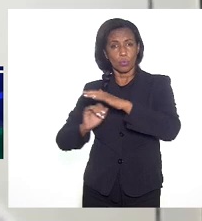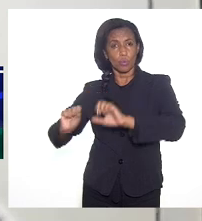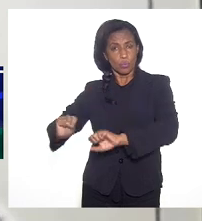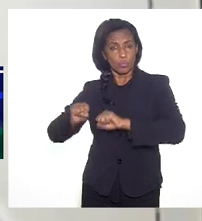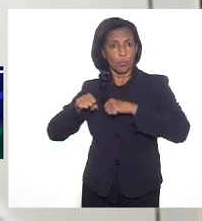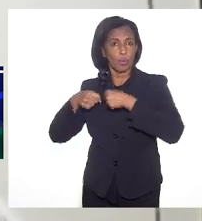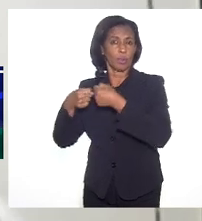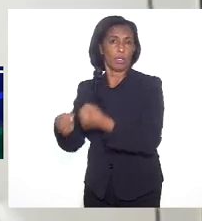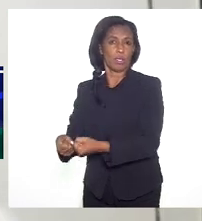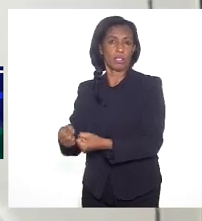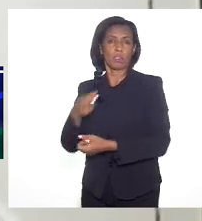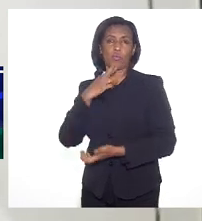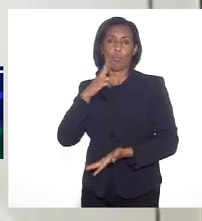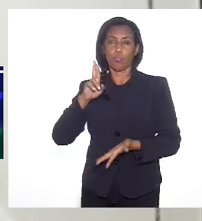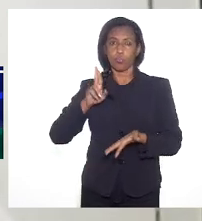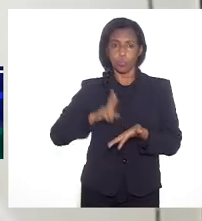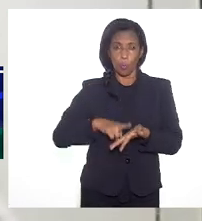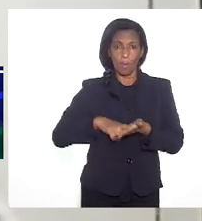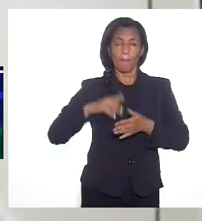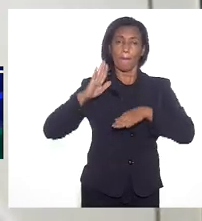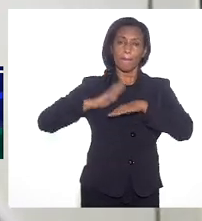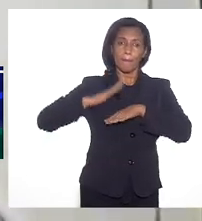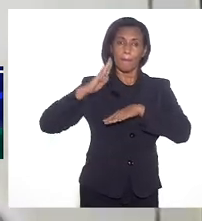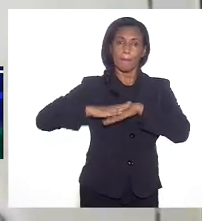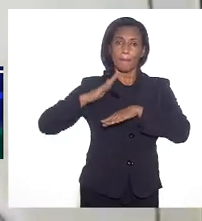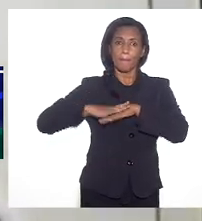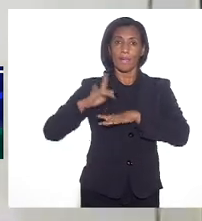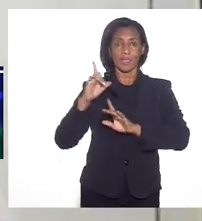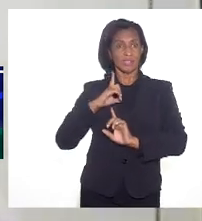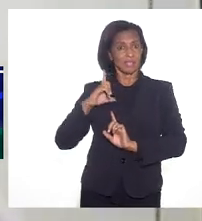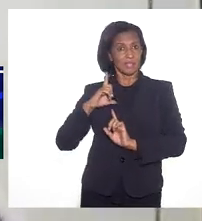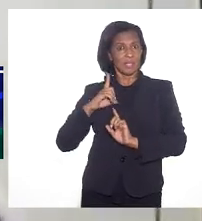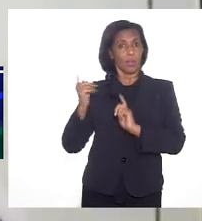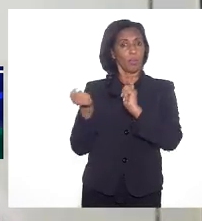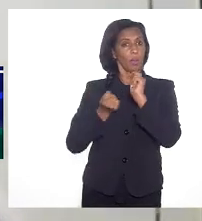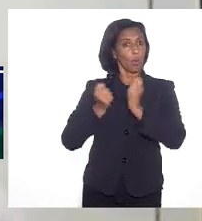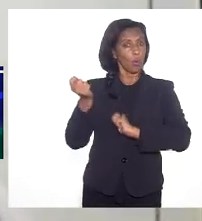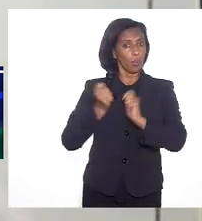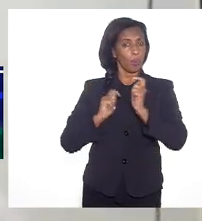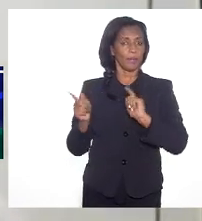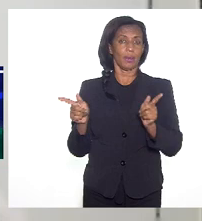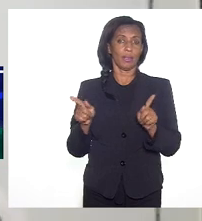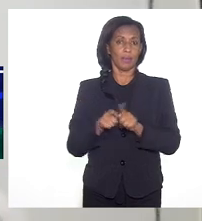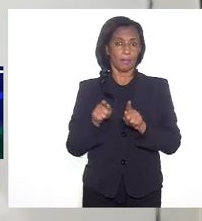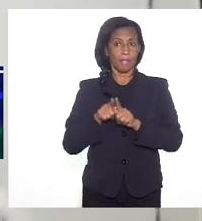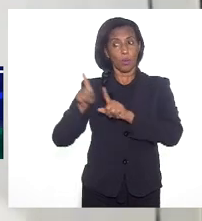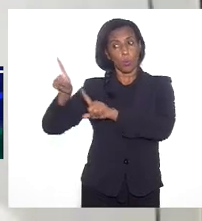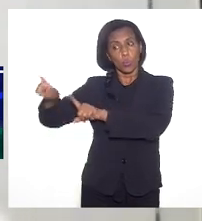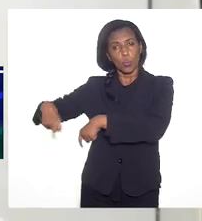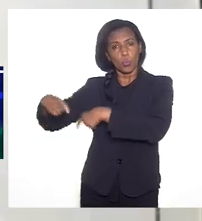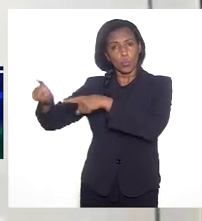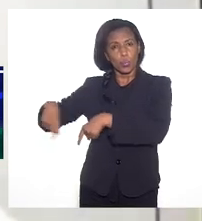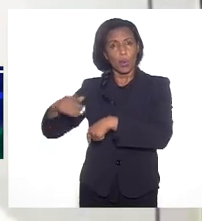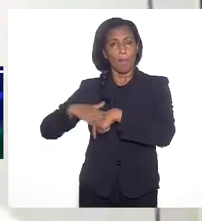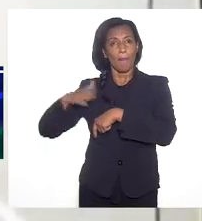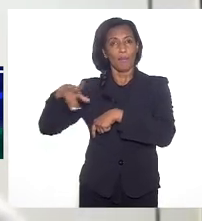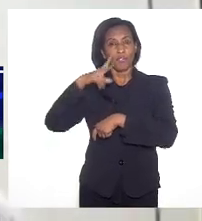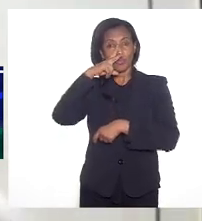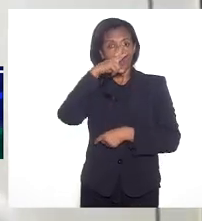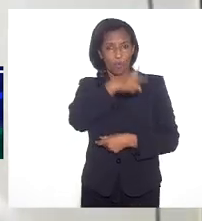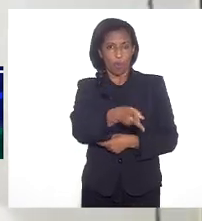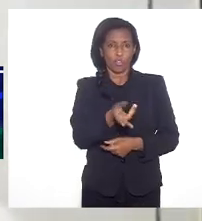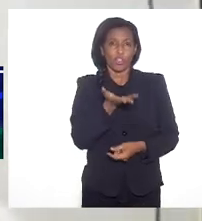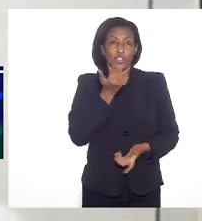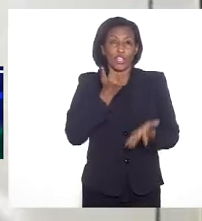reconhecidas para que a gente tenha uma economia também no meio rural cada vez mais forte a gente quer